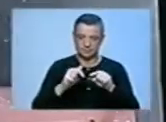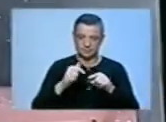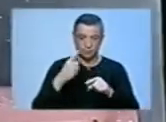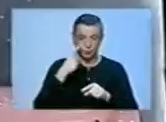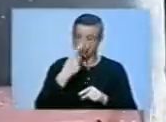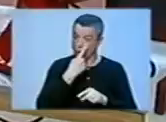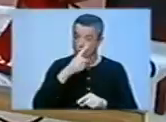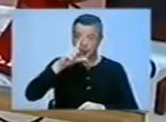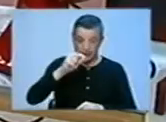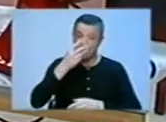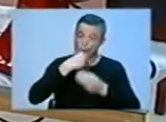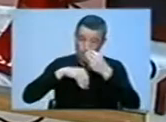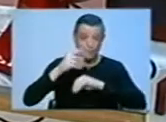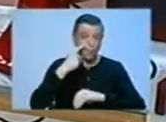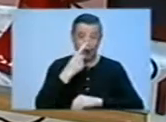prato